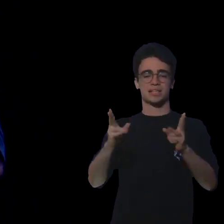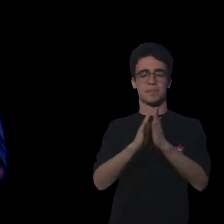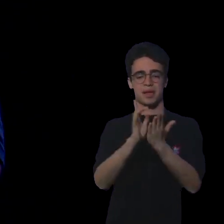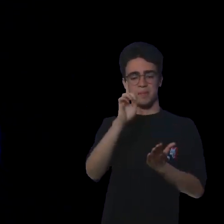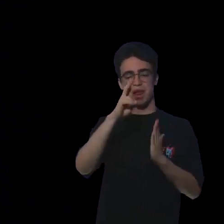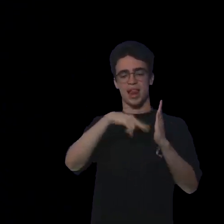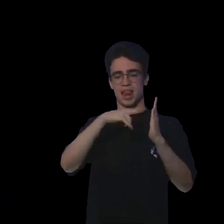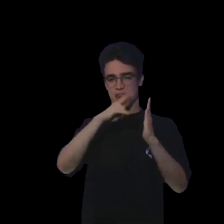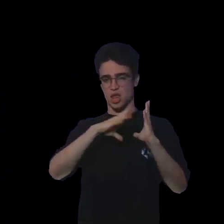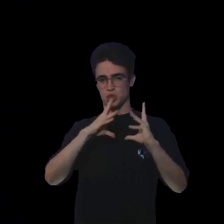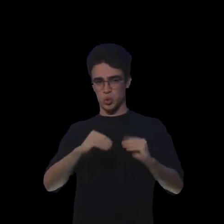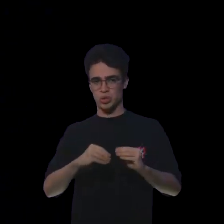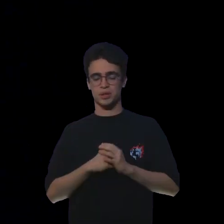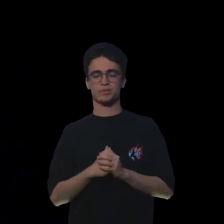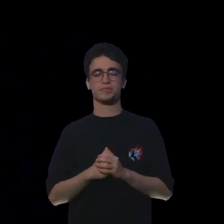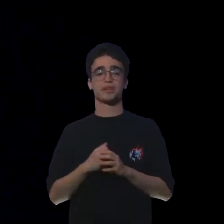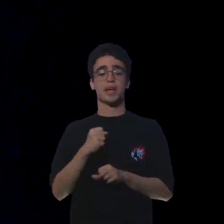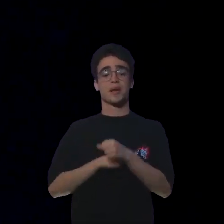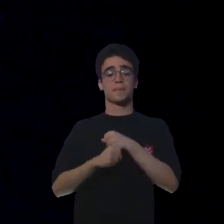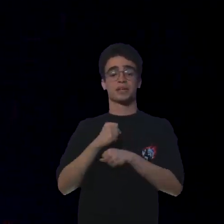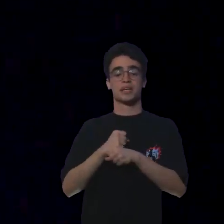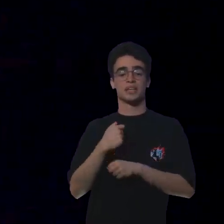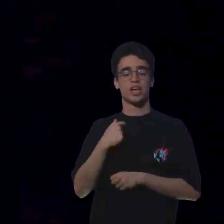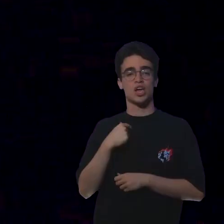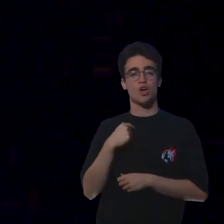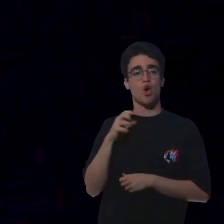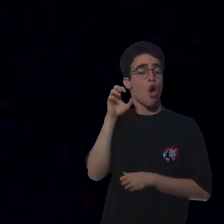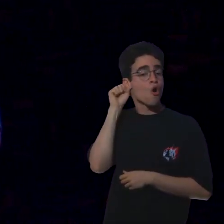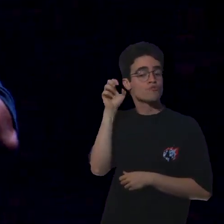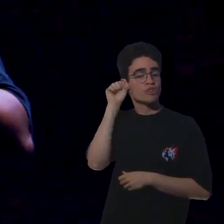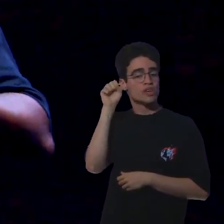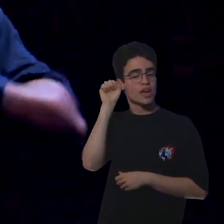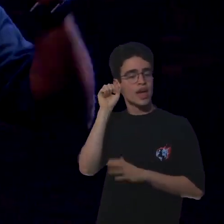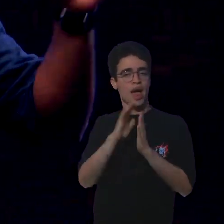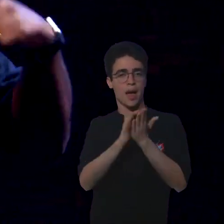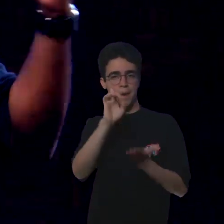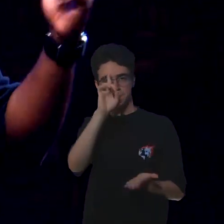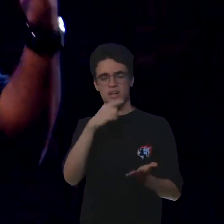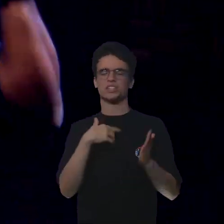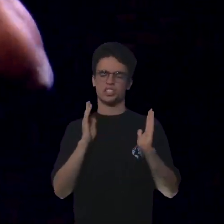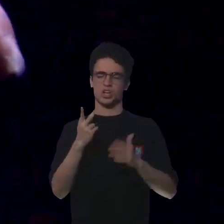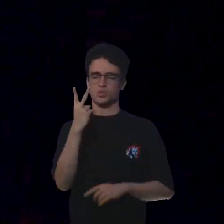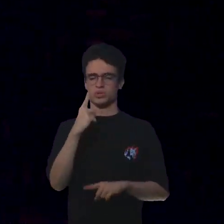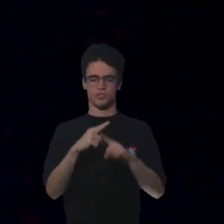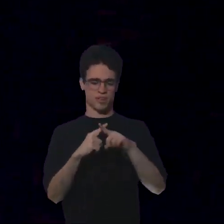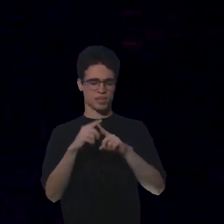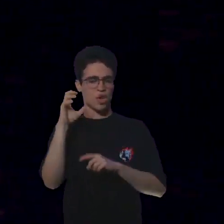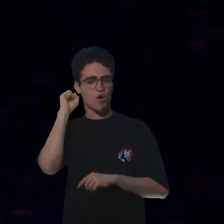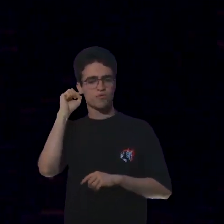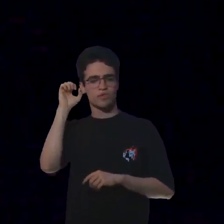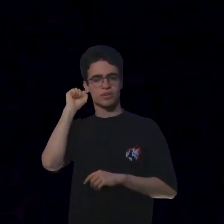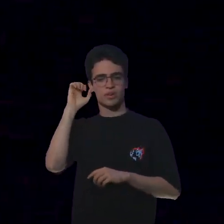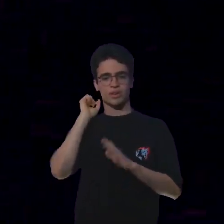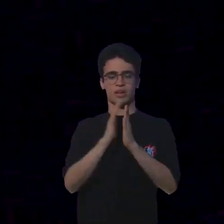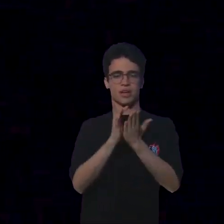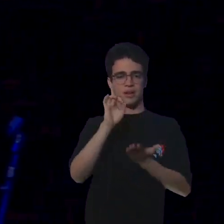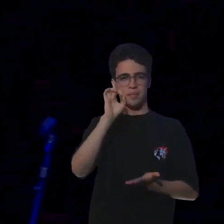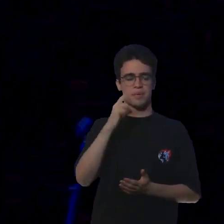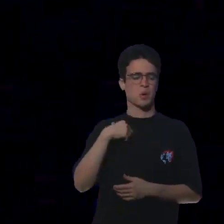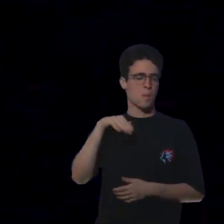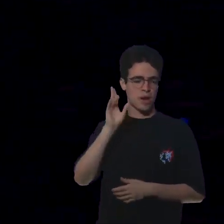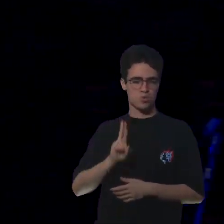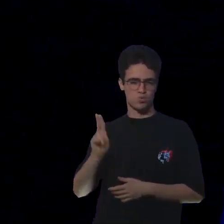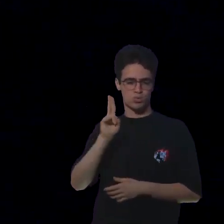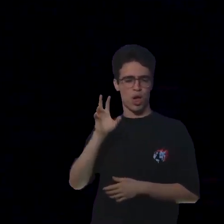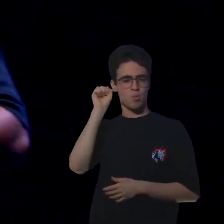Ano passado eu escutei bastante a Bíblia, acho que eu escutei 2 vezes a Bíblia, eu sou mais auditivo, mas esse